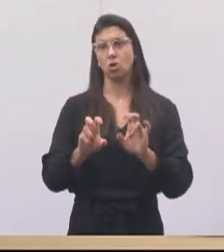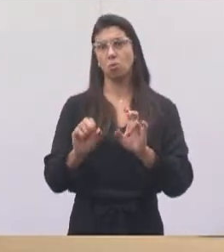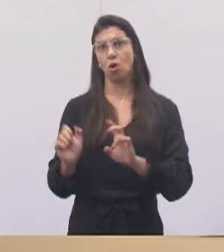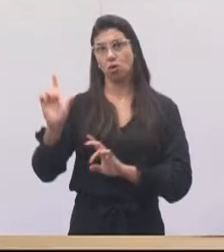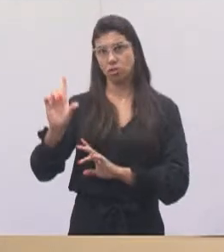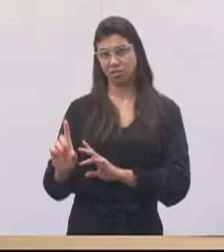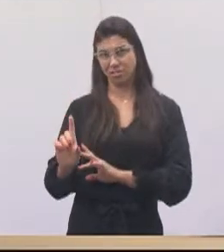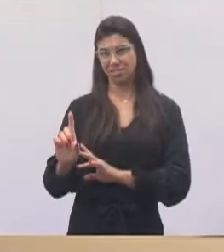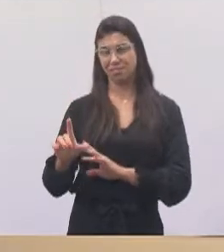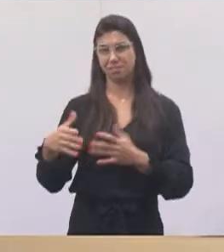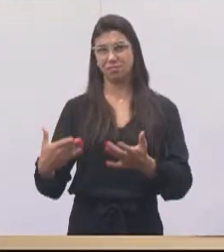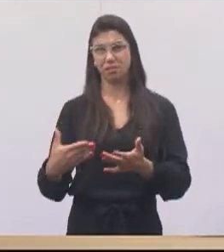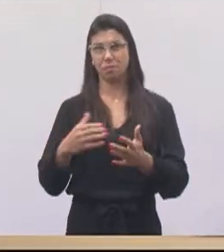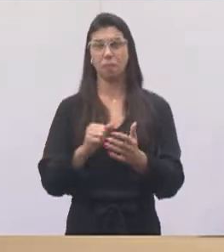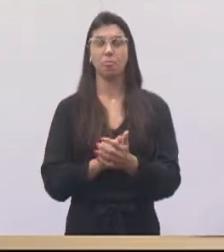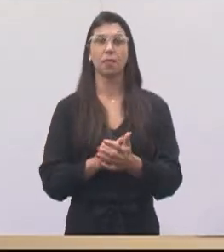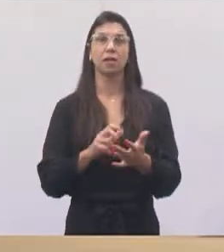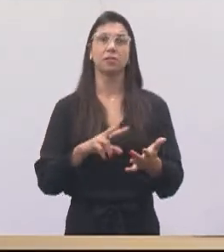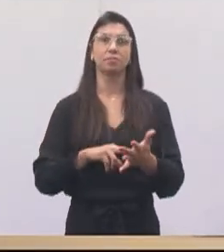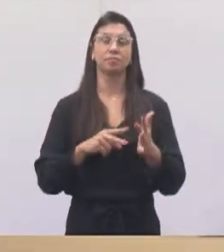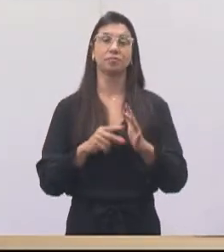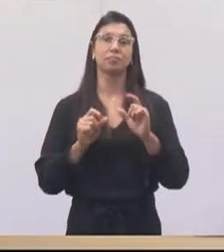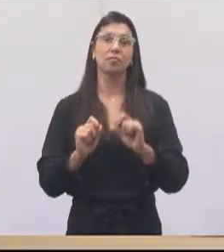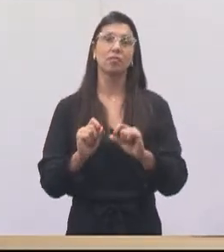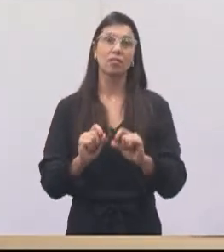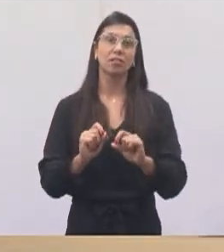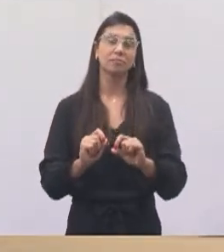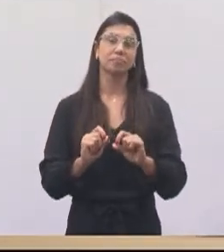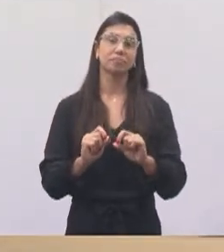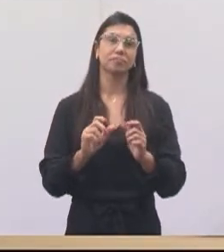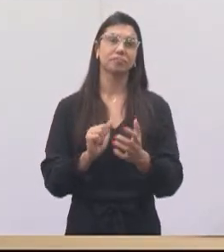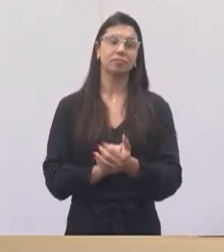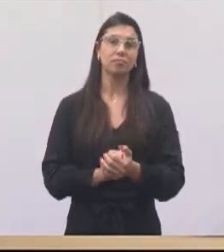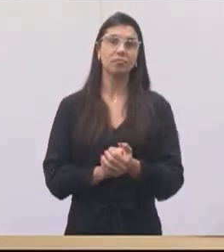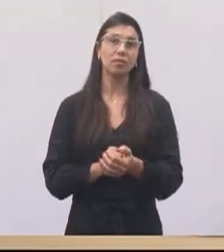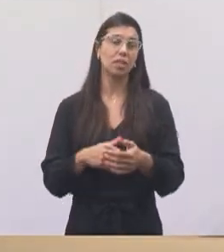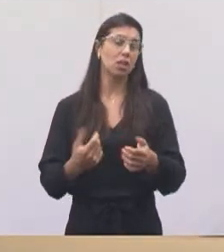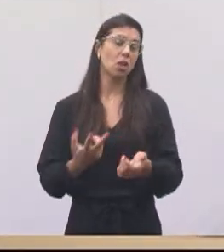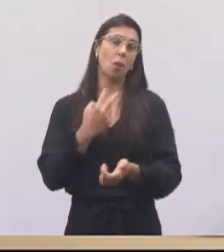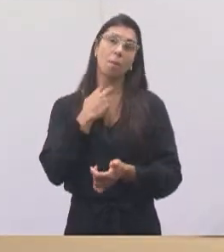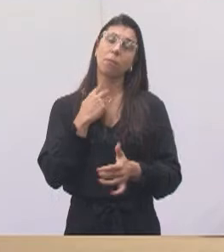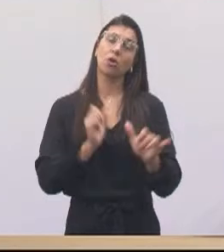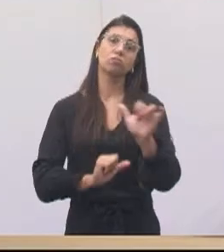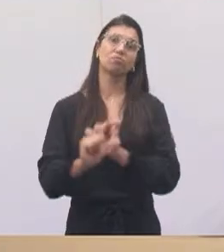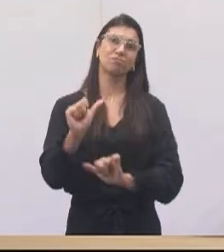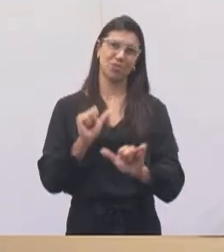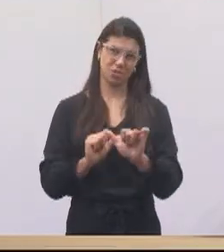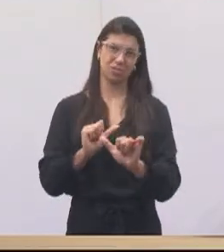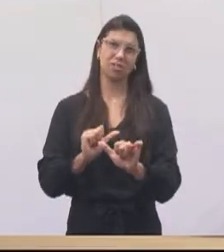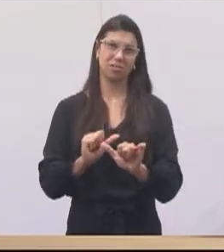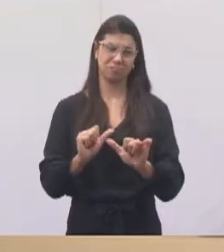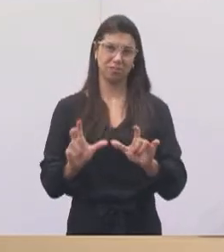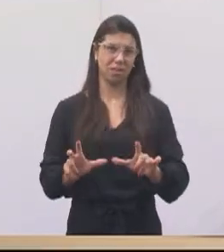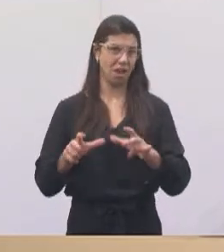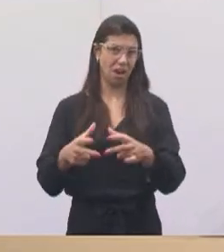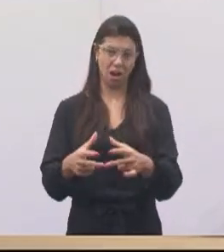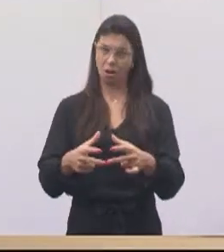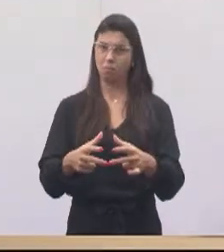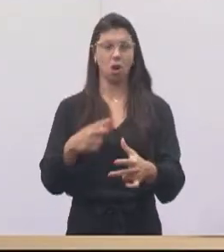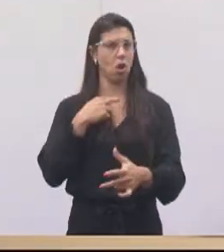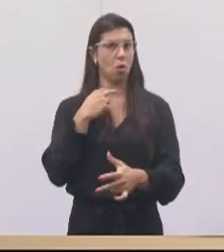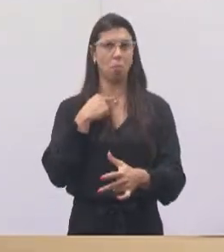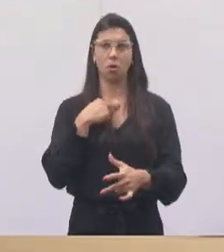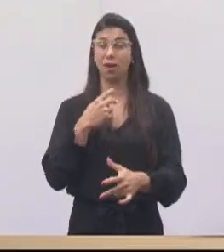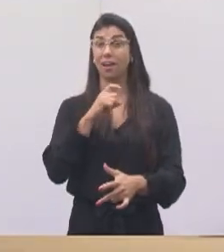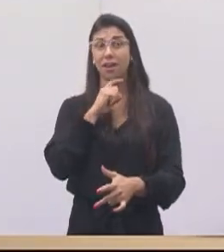constitui como cláusula pétrea, e sendo cláusula pétrea, não pode ser alterada pela Câmara dos Deputados e nem